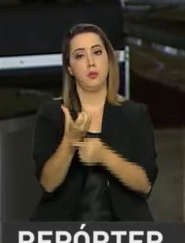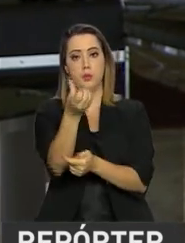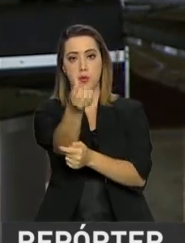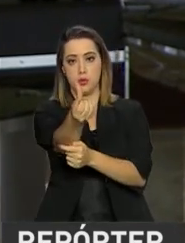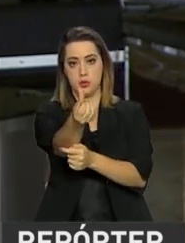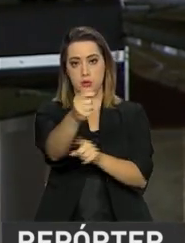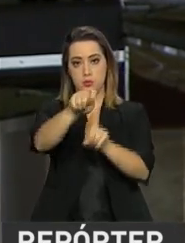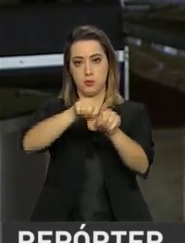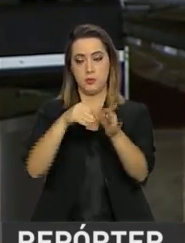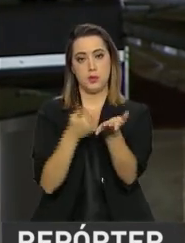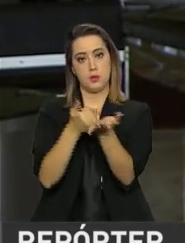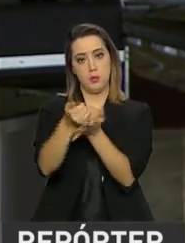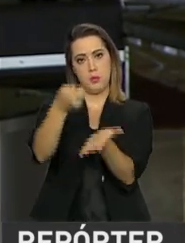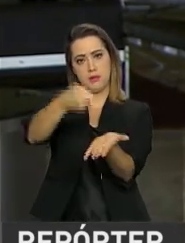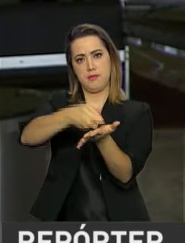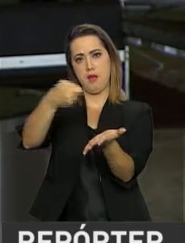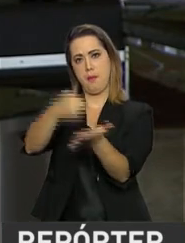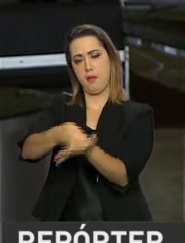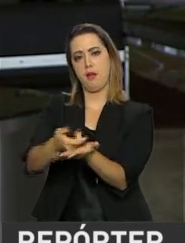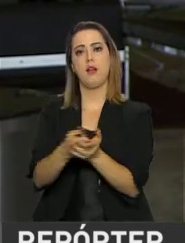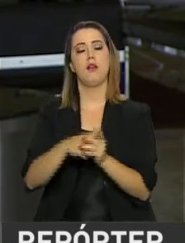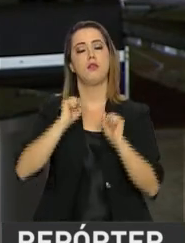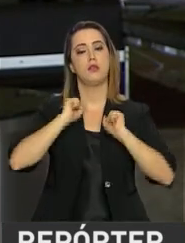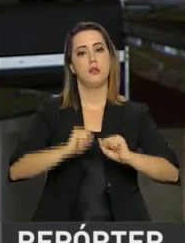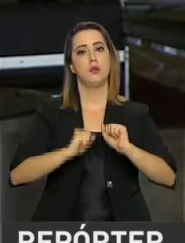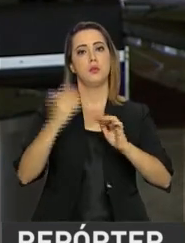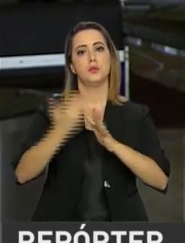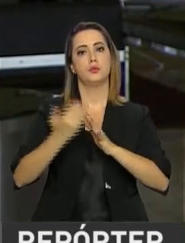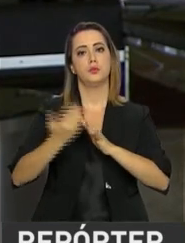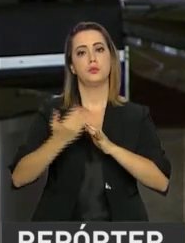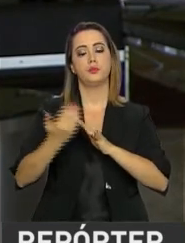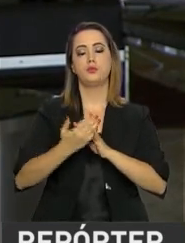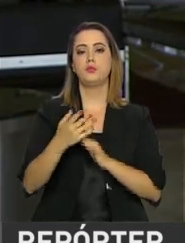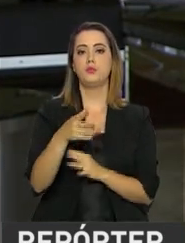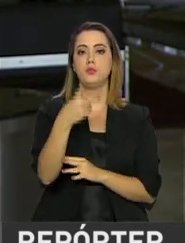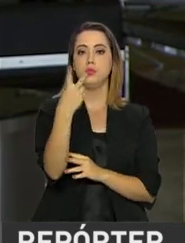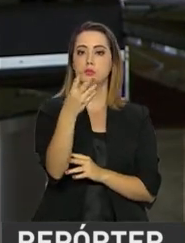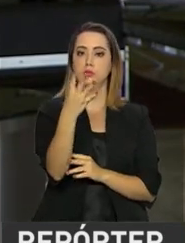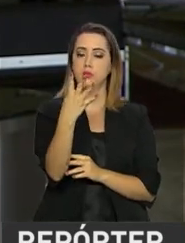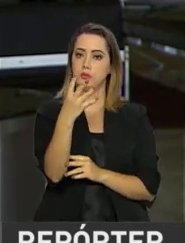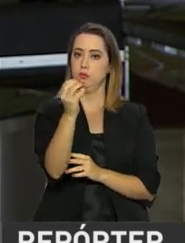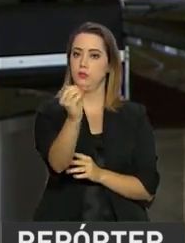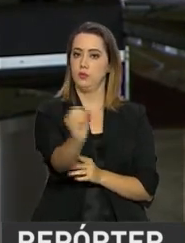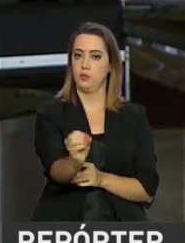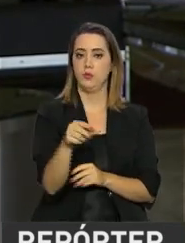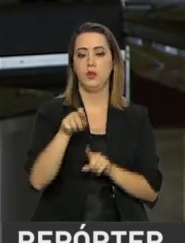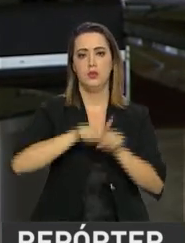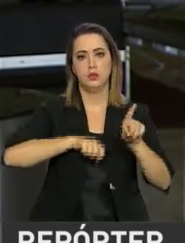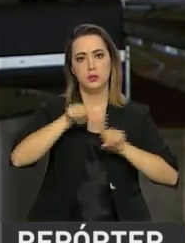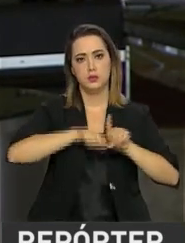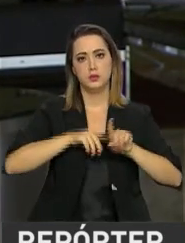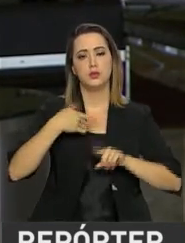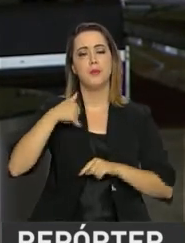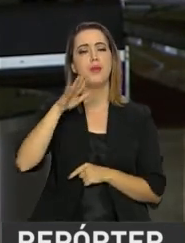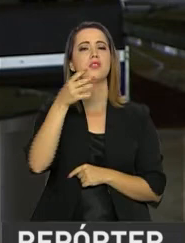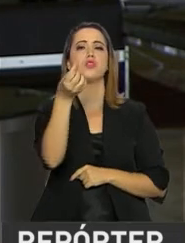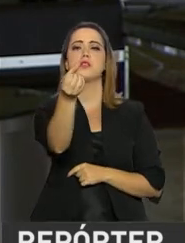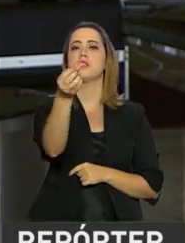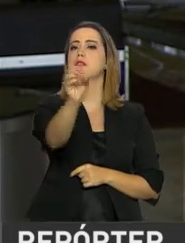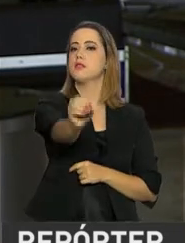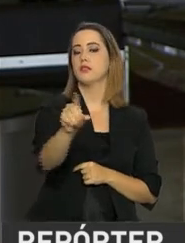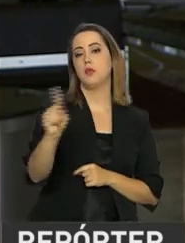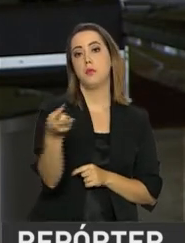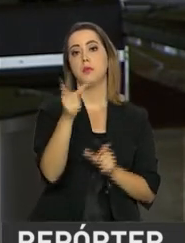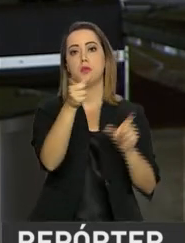e pode ser parcelada em até 240 meses o construcard aceite mais de 60 mil lojas em todo o país e